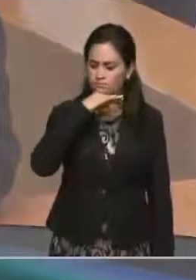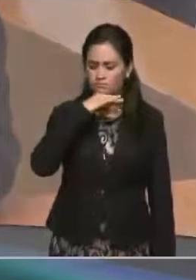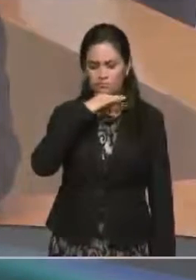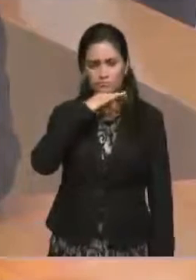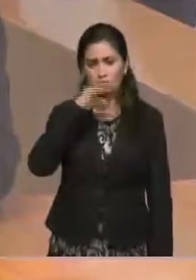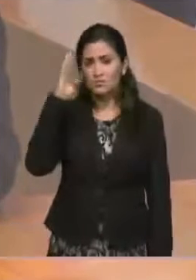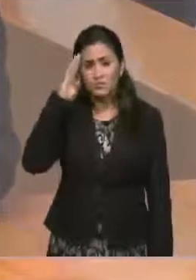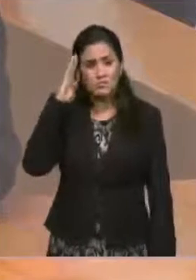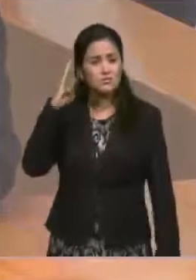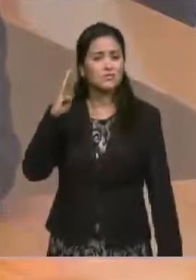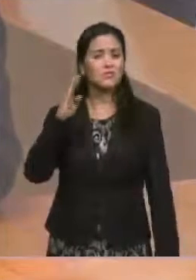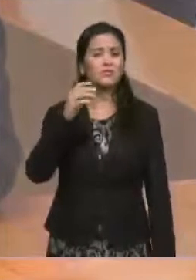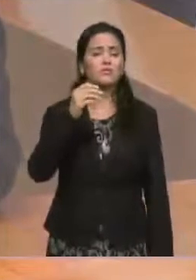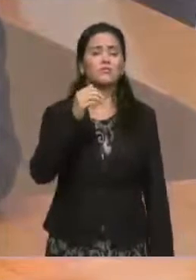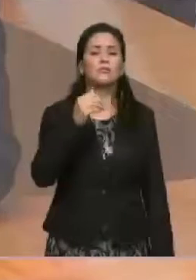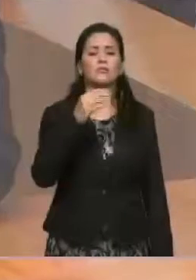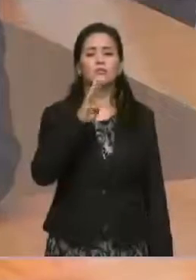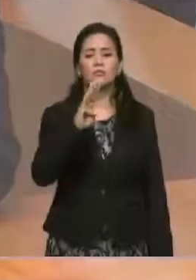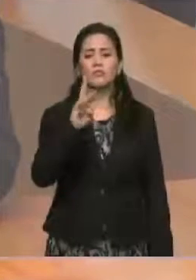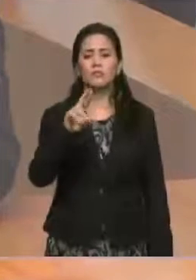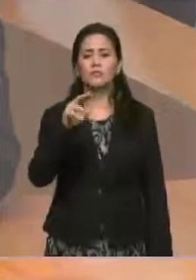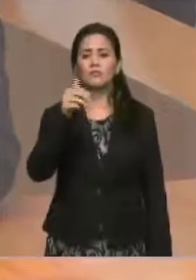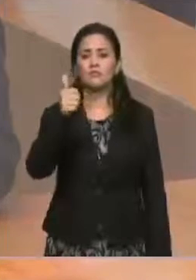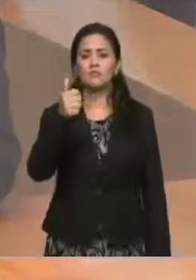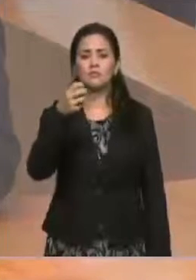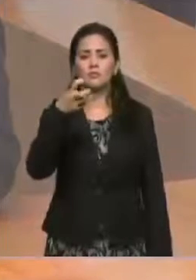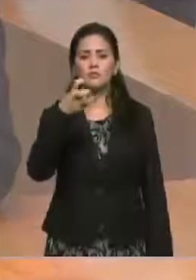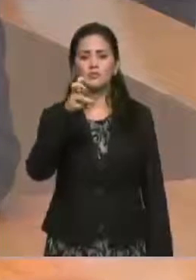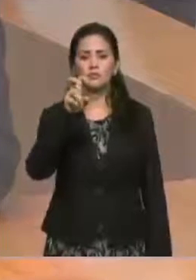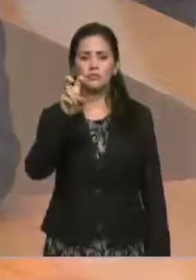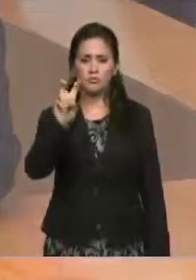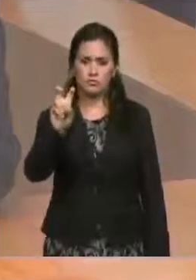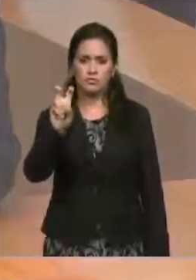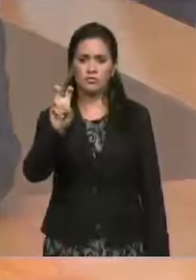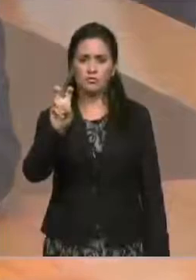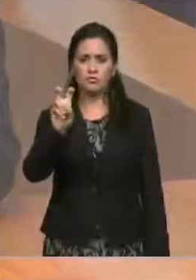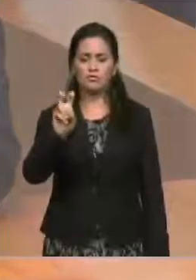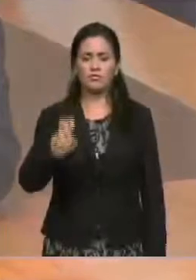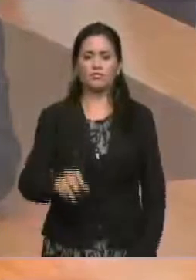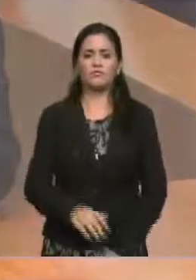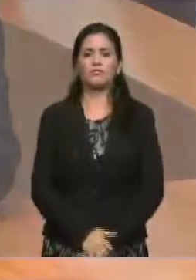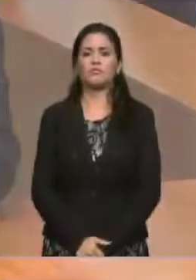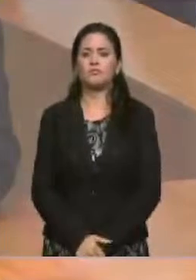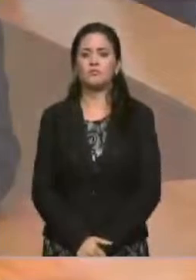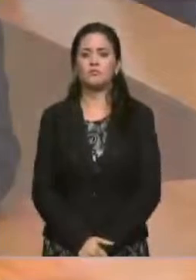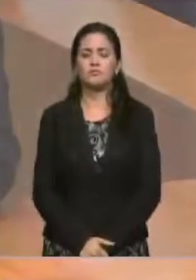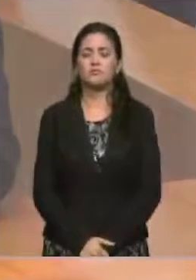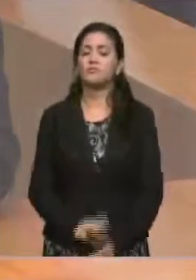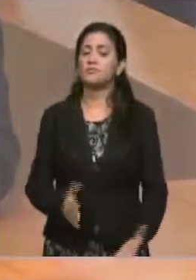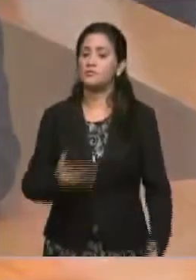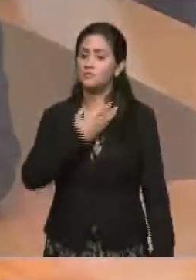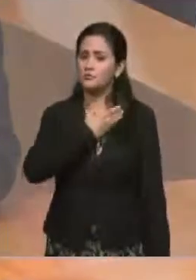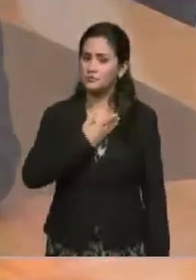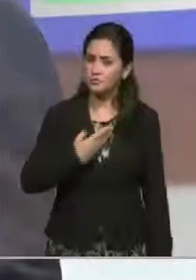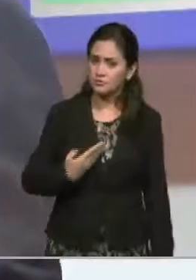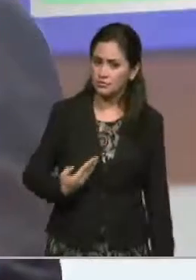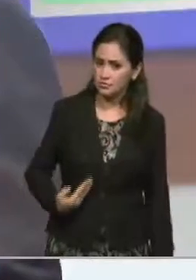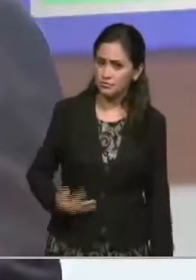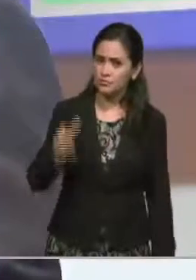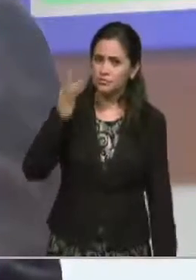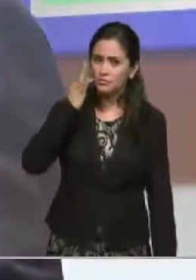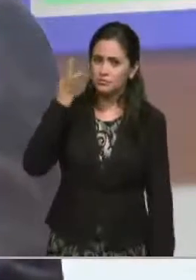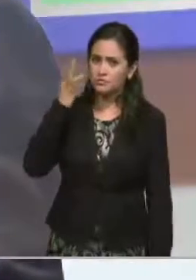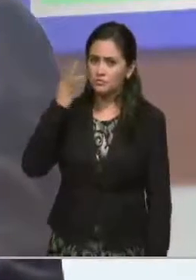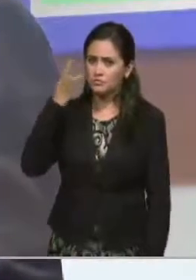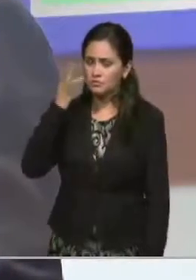meus amigos, a boa notícia é que, após a intervenção do governador Flávio Dino,